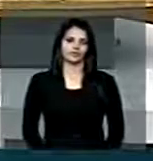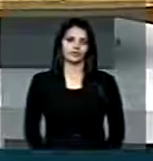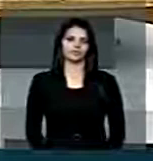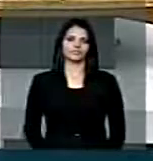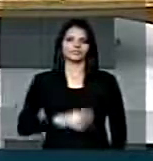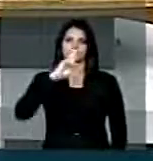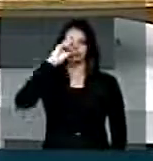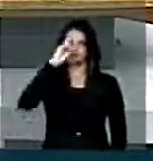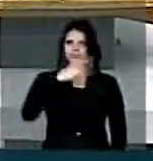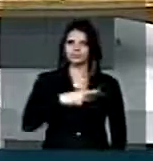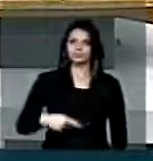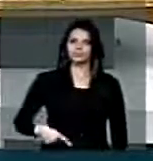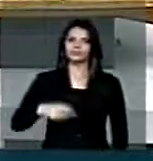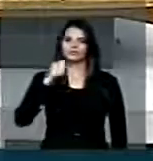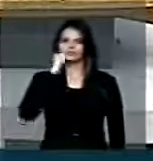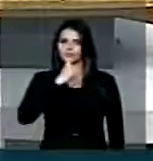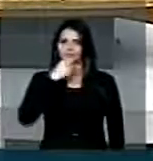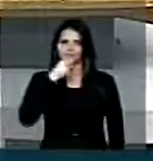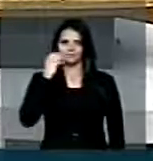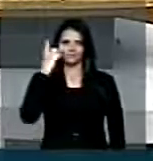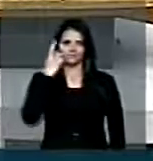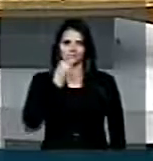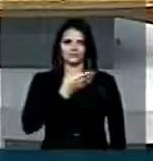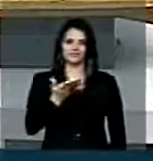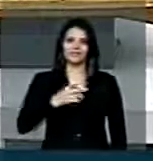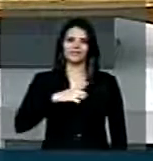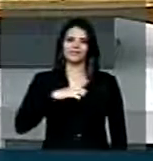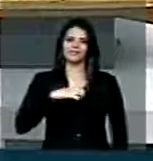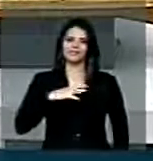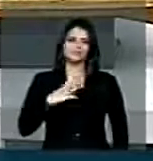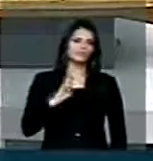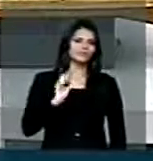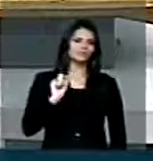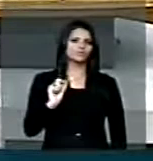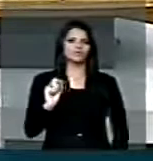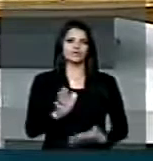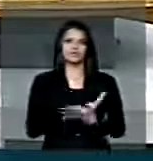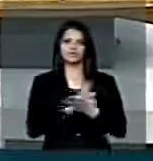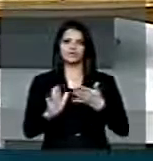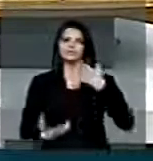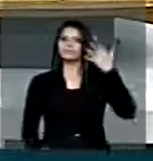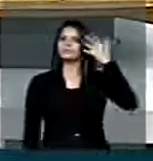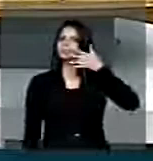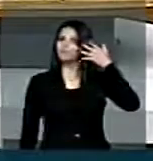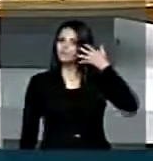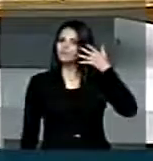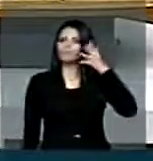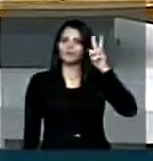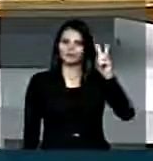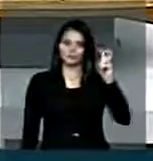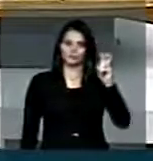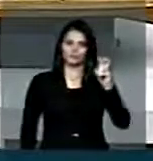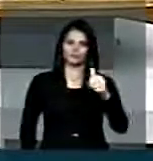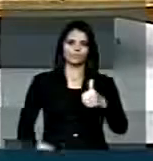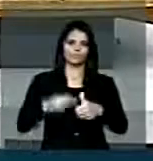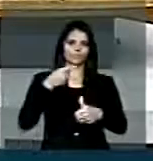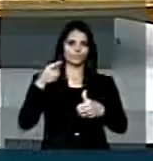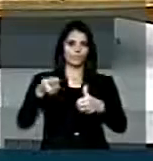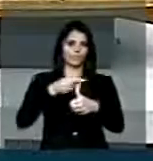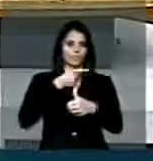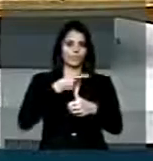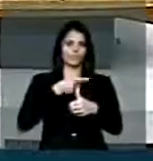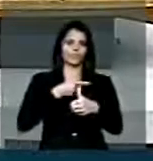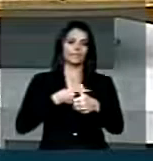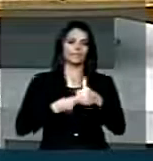Senhor presidente, senhoras e senhores deputados, nós temos aqui alguns pronunciamentos. Um